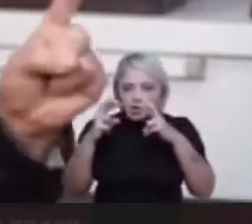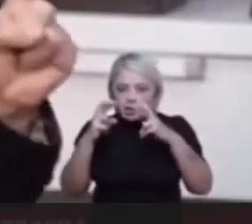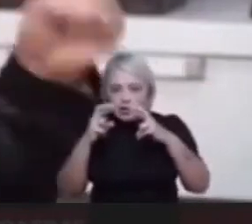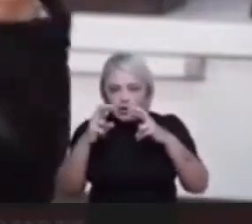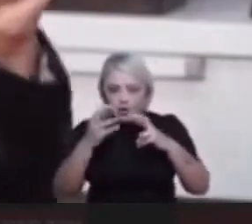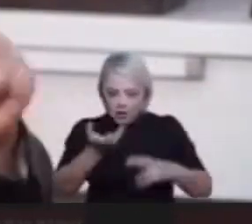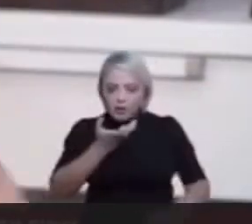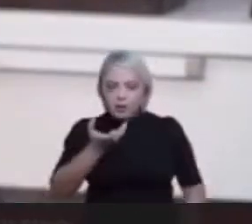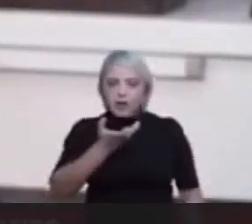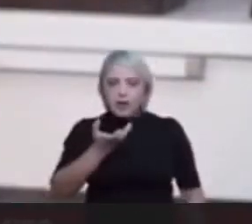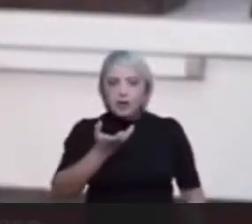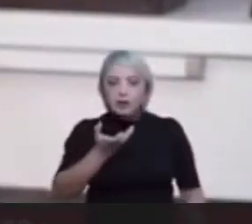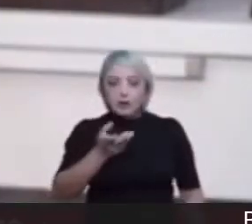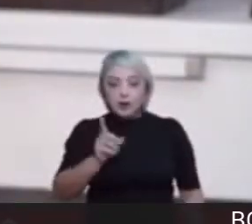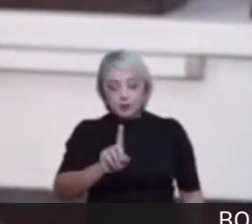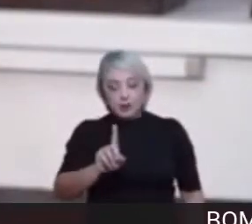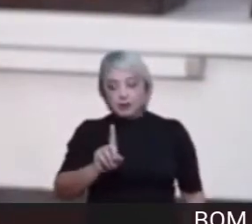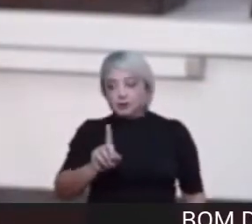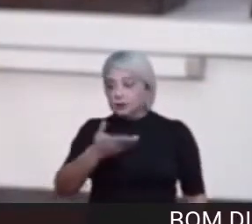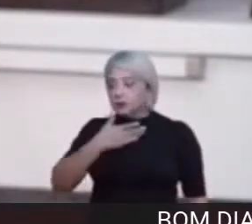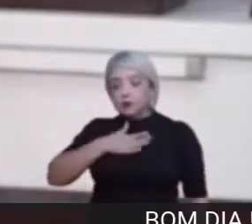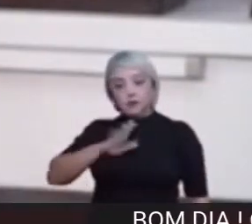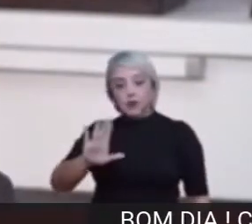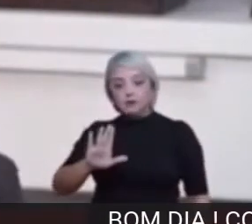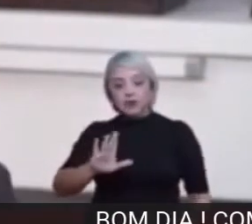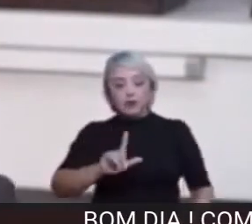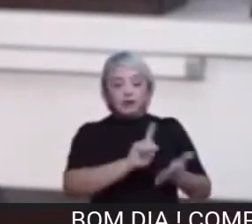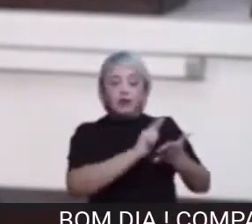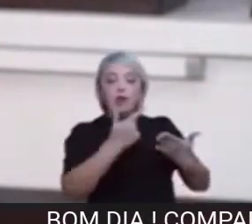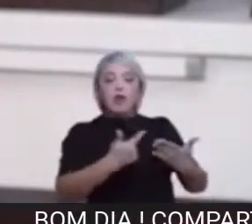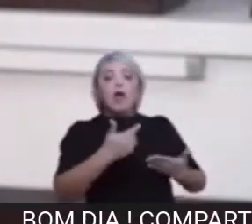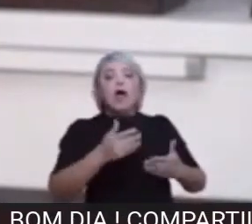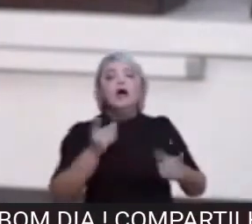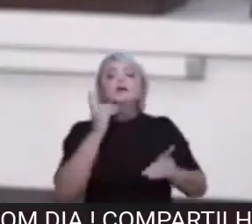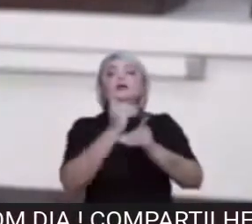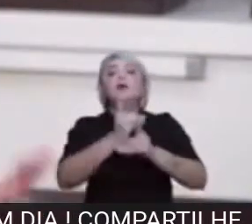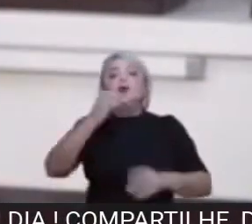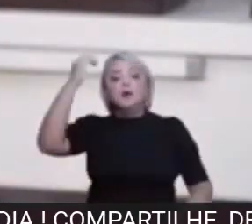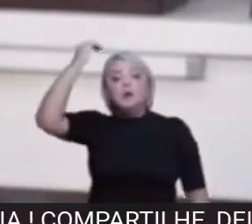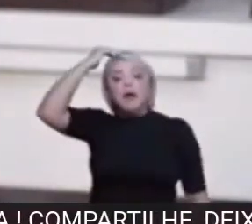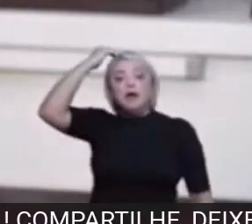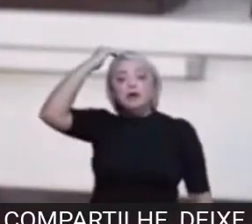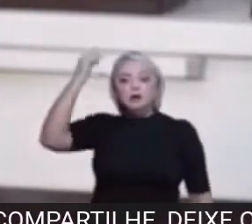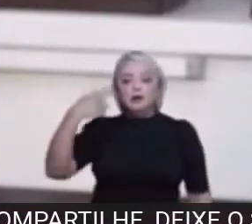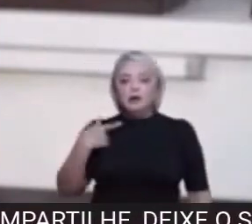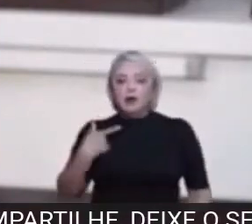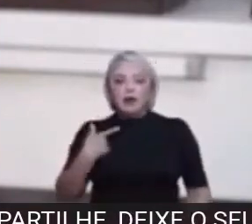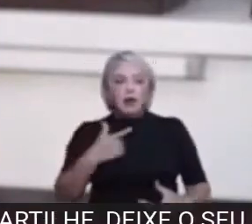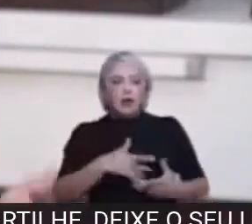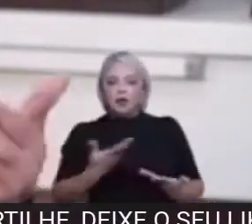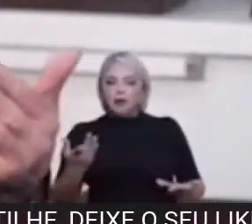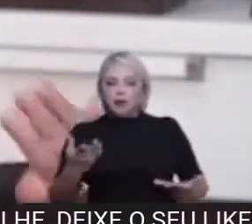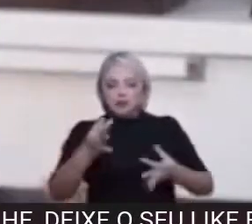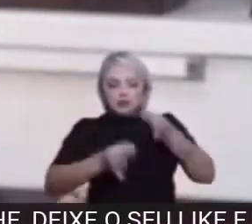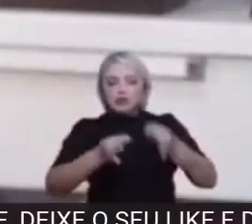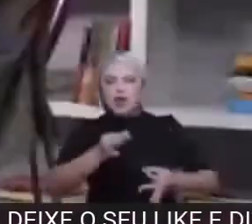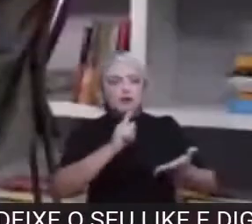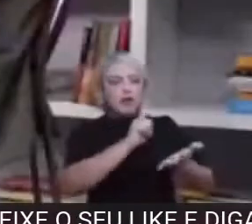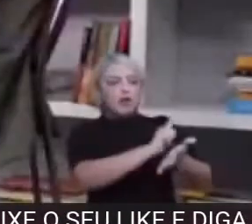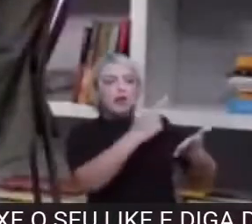não quero que vocês façam manchete antes de culpar. Não tem que condenar pela imprensa, que foi o que fizeram.